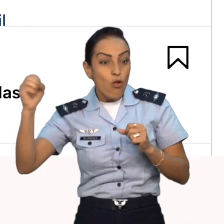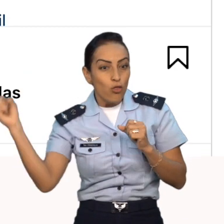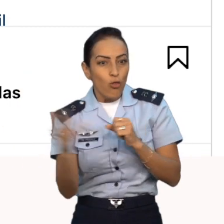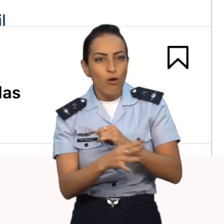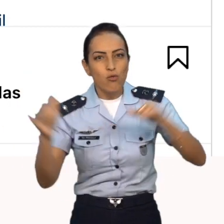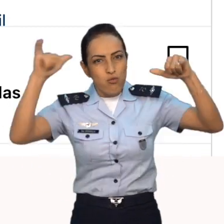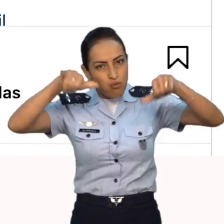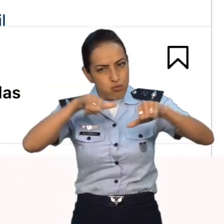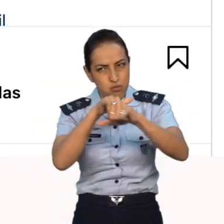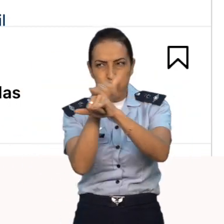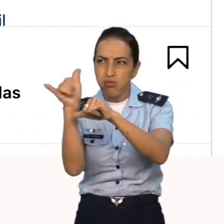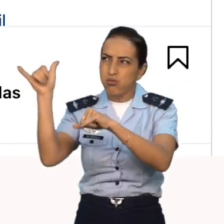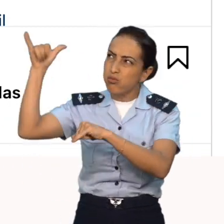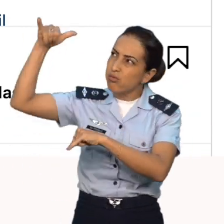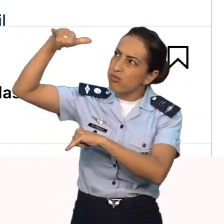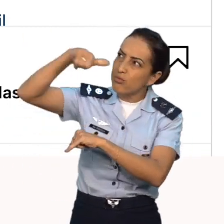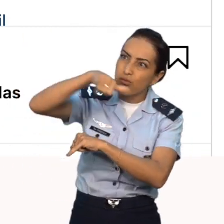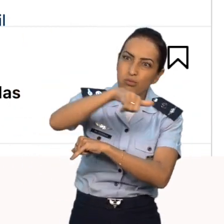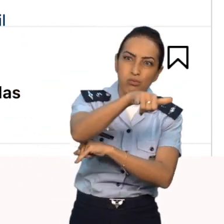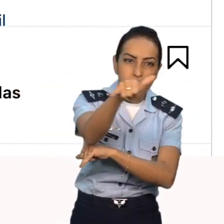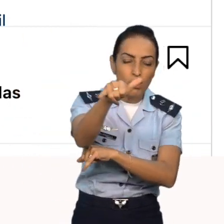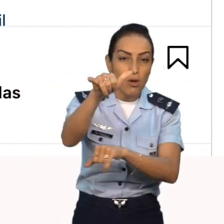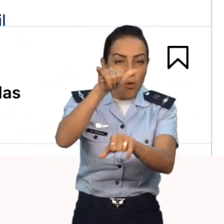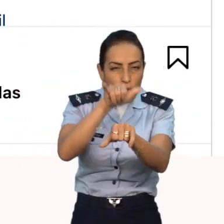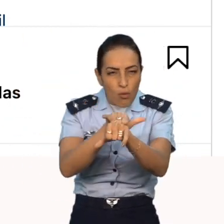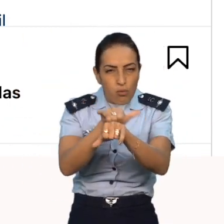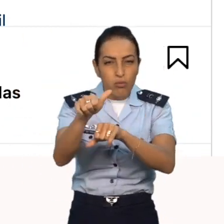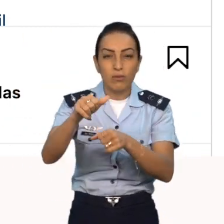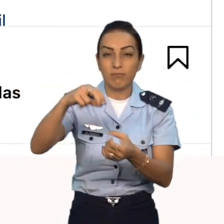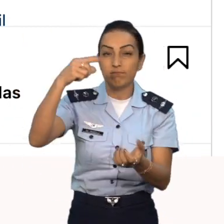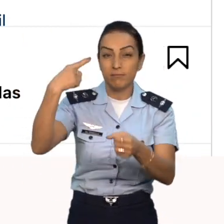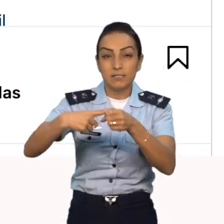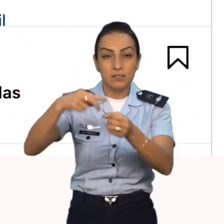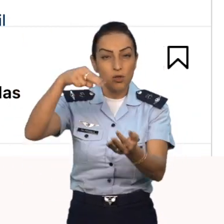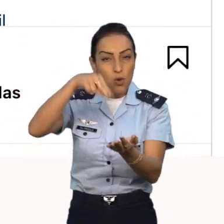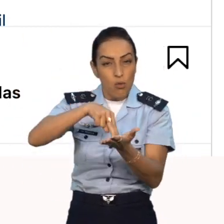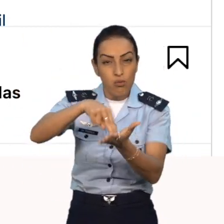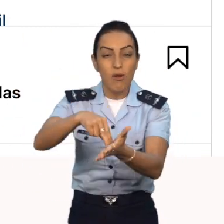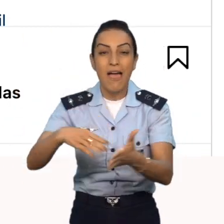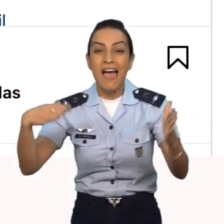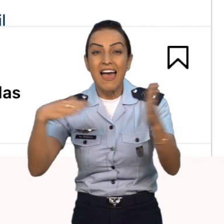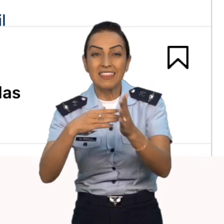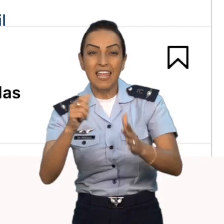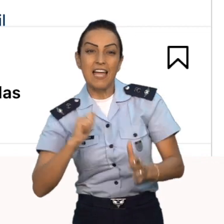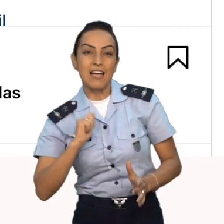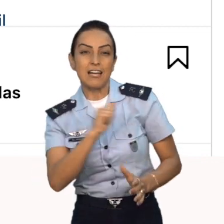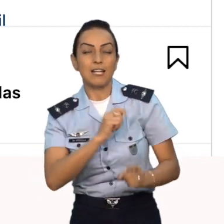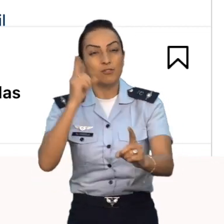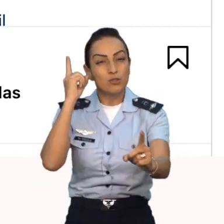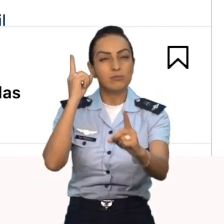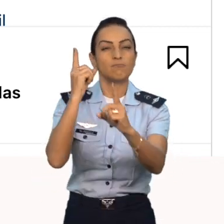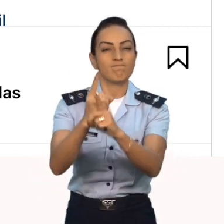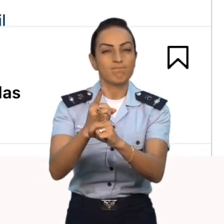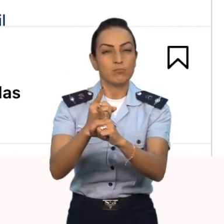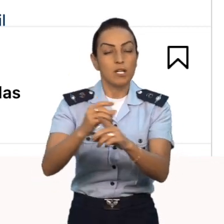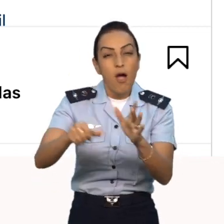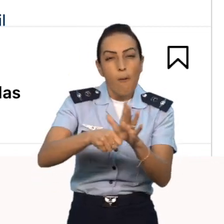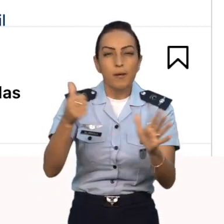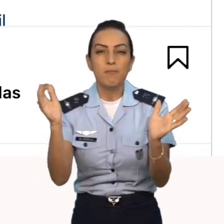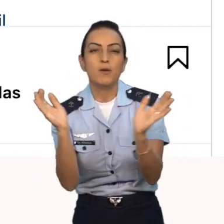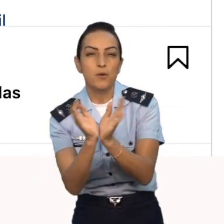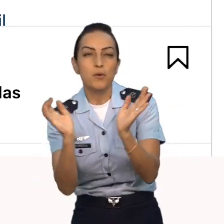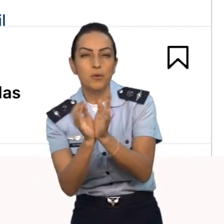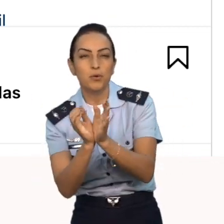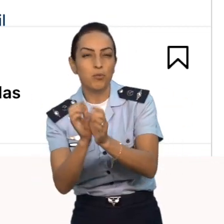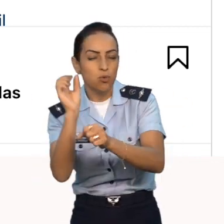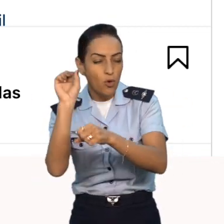novos caças F-39 Gripen, que decolaram de Navegantes com destino a Anápolis e foram incorporados ao 1º